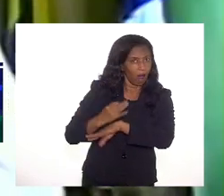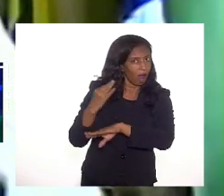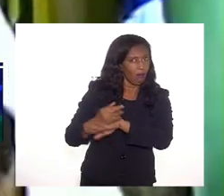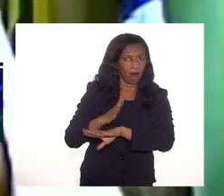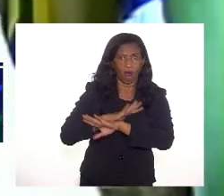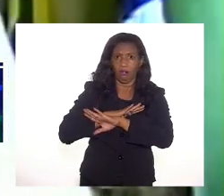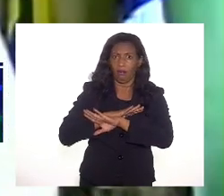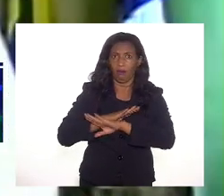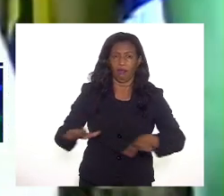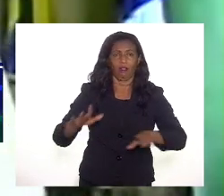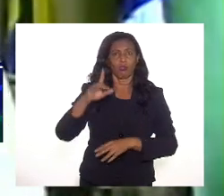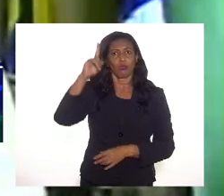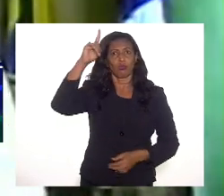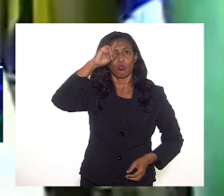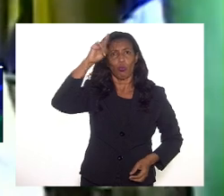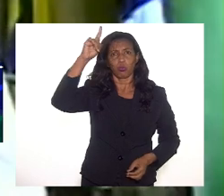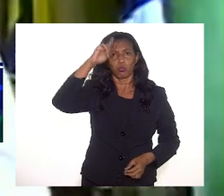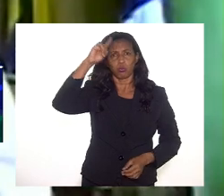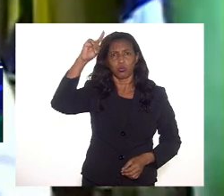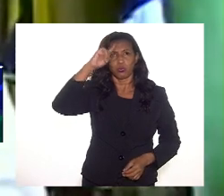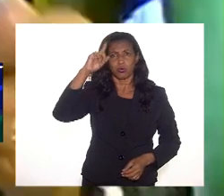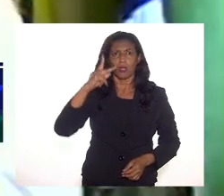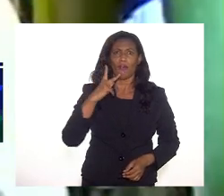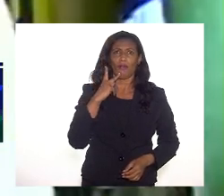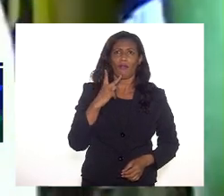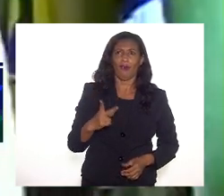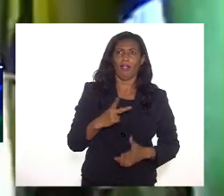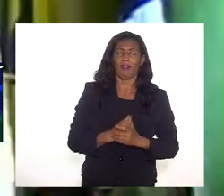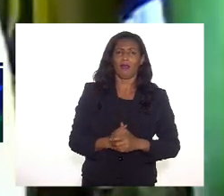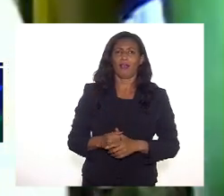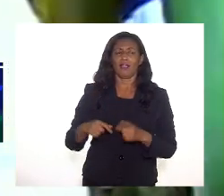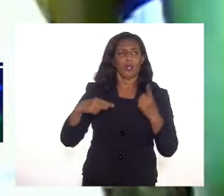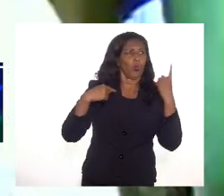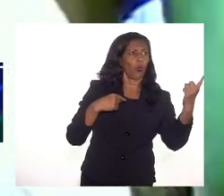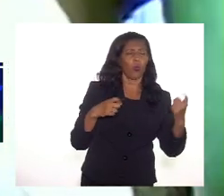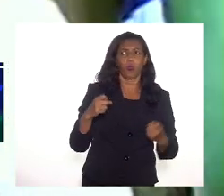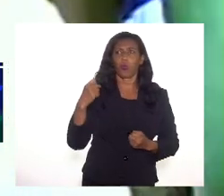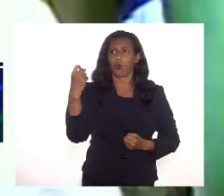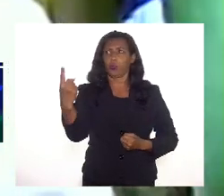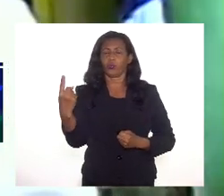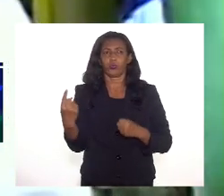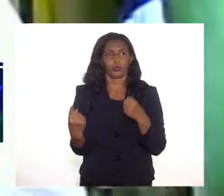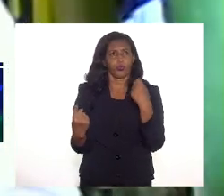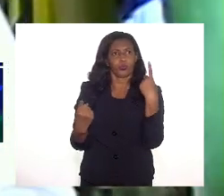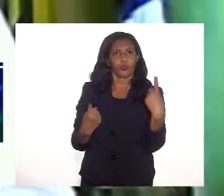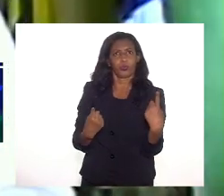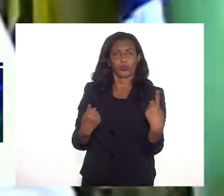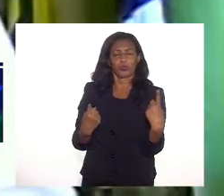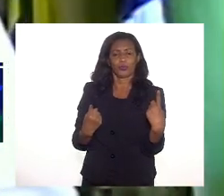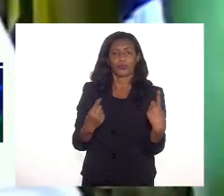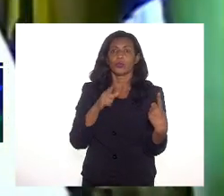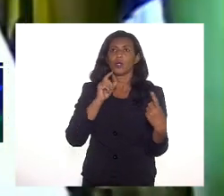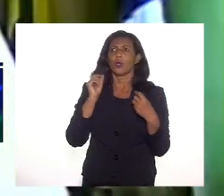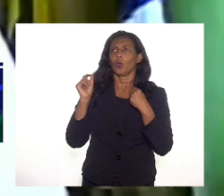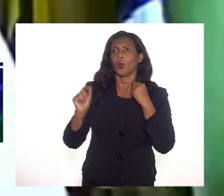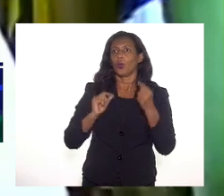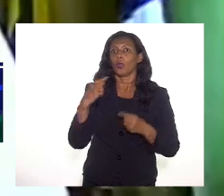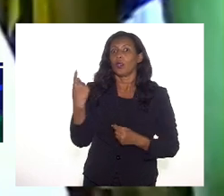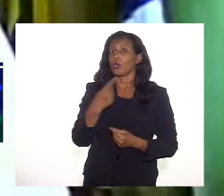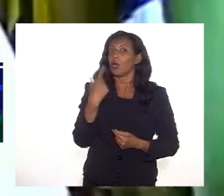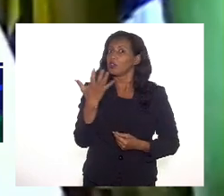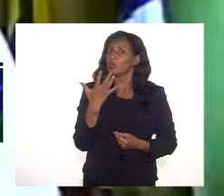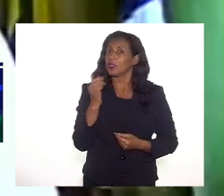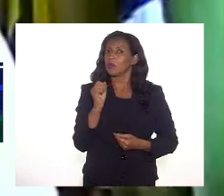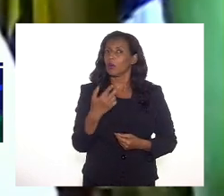Todos os dias só diz que fulano, ciclano, beltrano, o que nós queremos é solução.